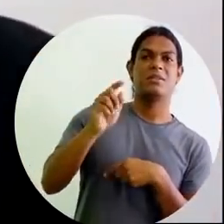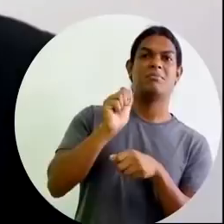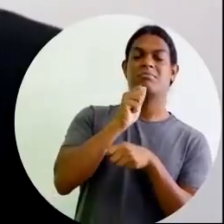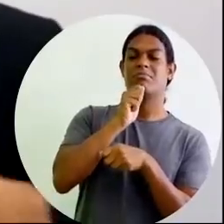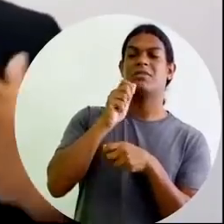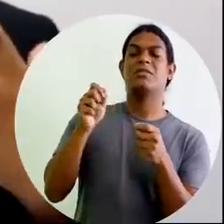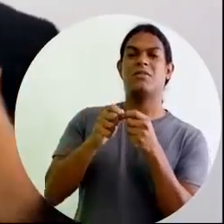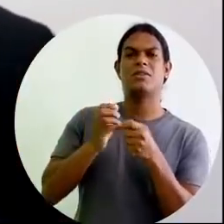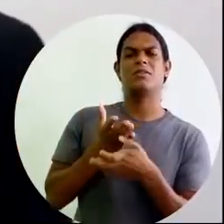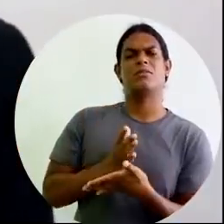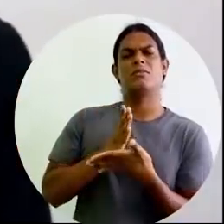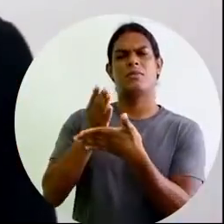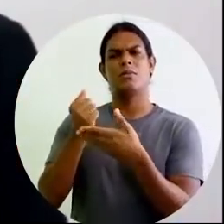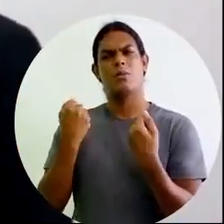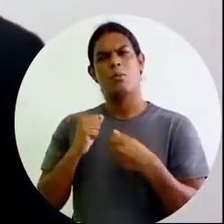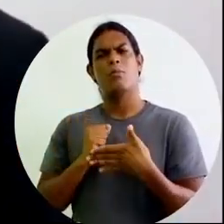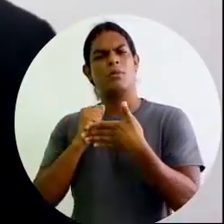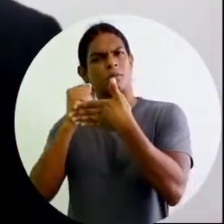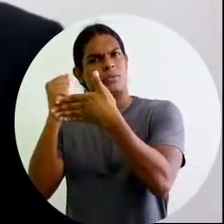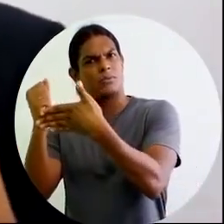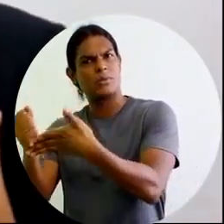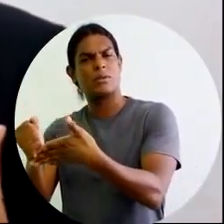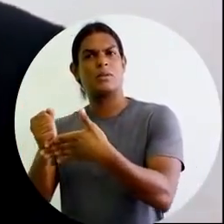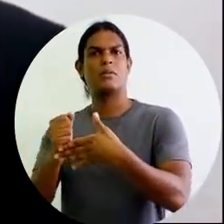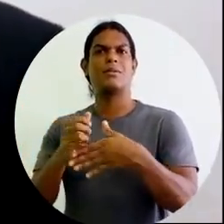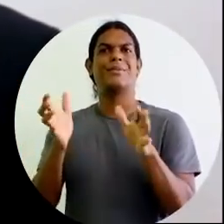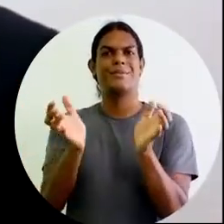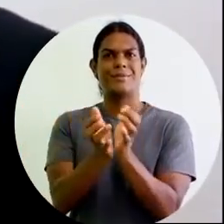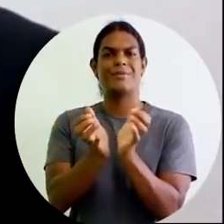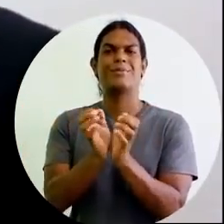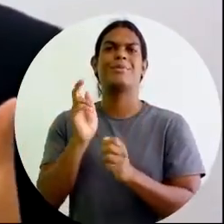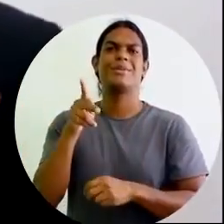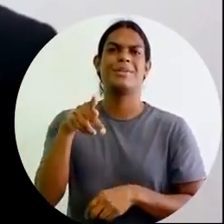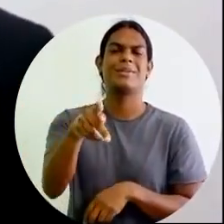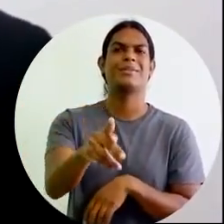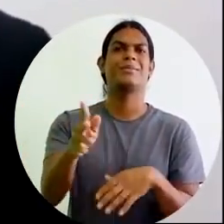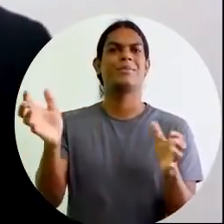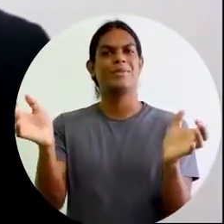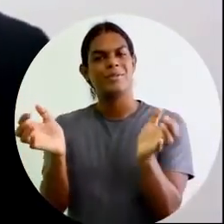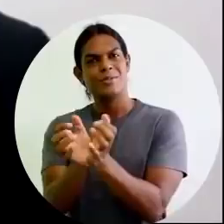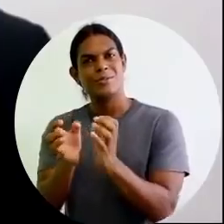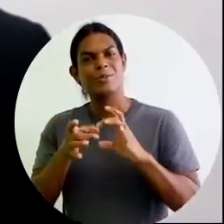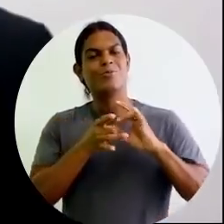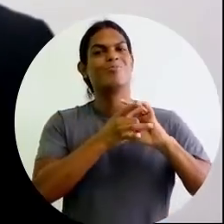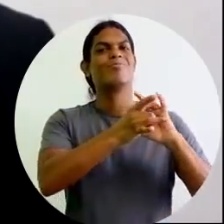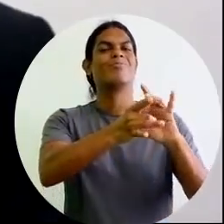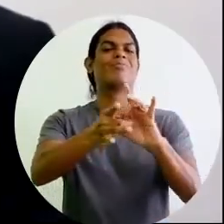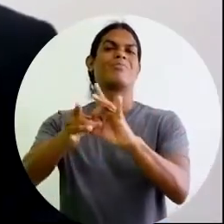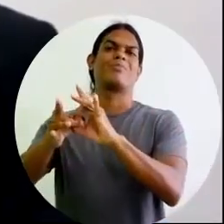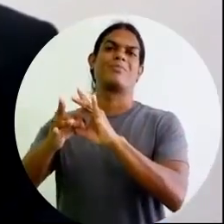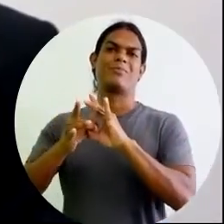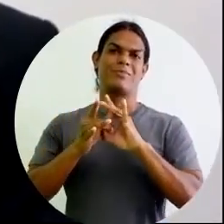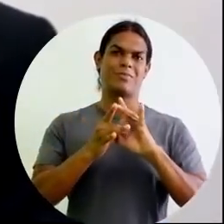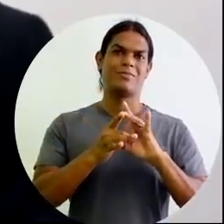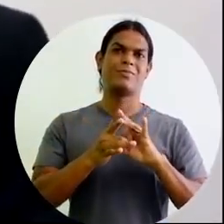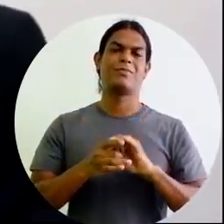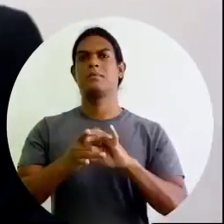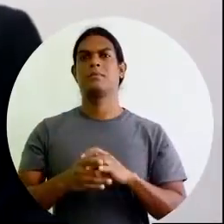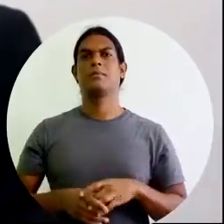sua ajuda, tem uma coesão. É um grupo que demonstra aquela